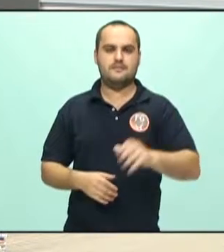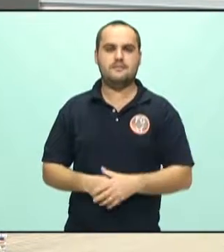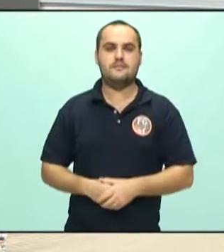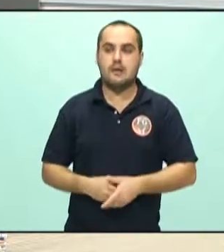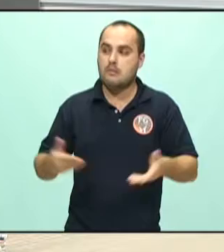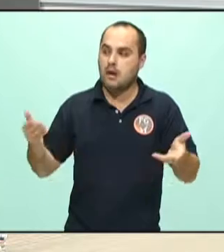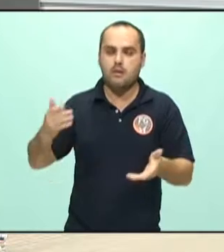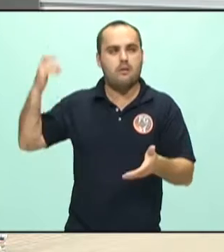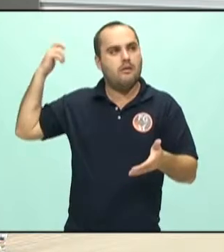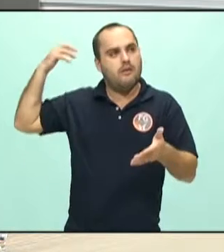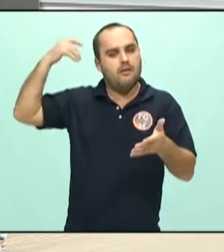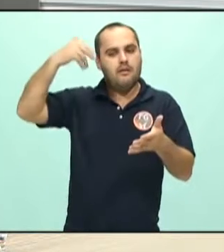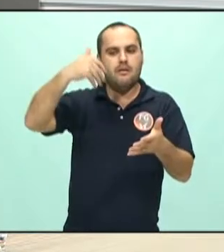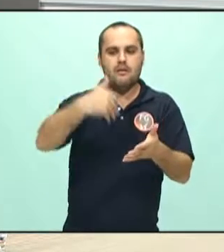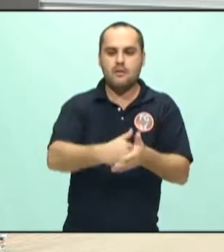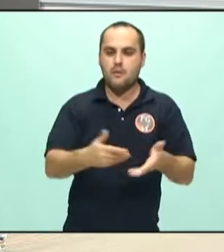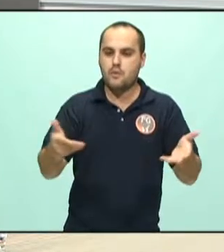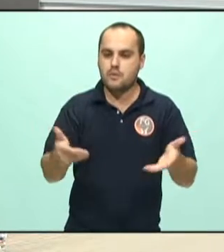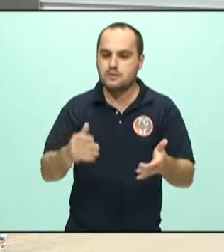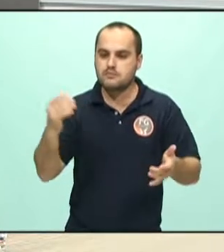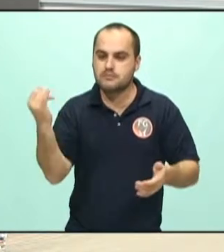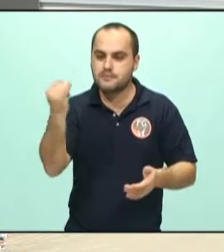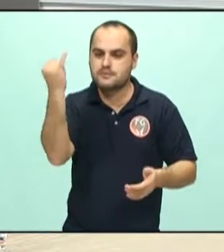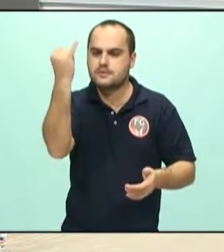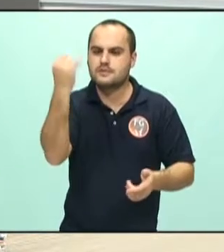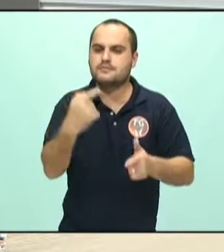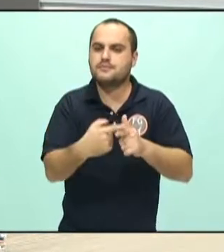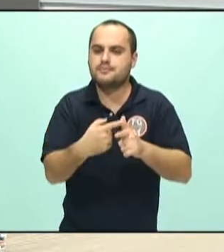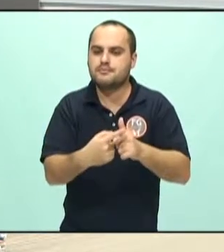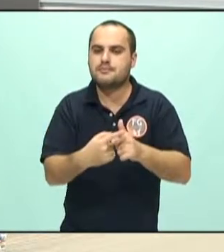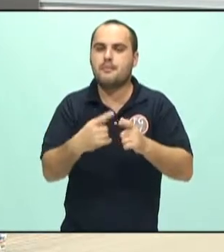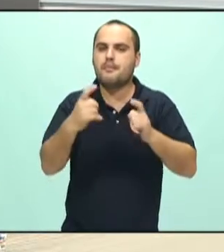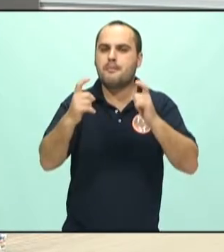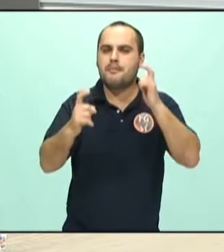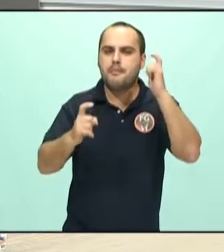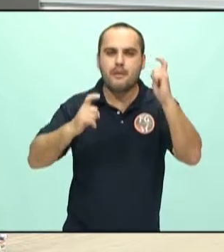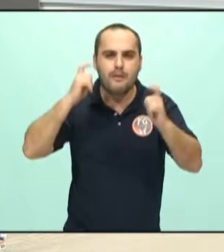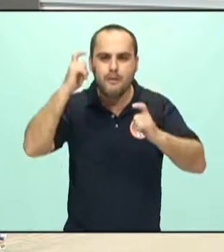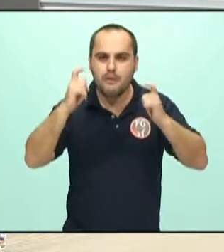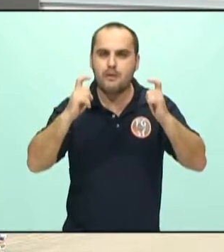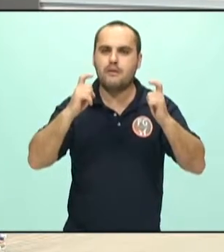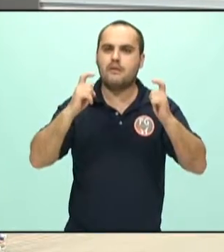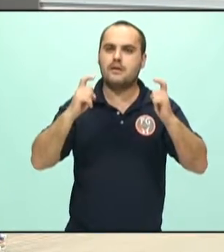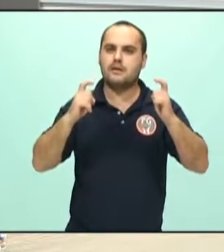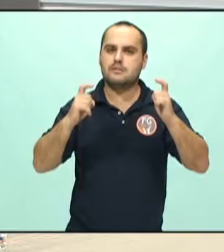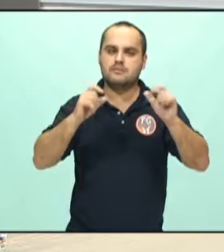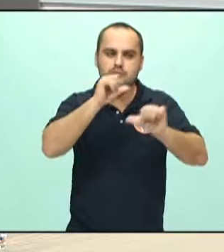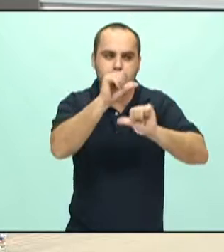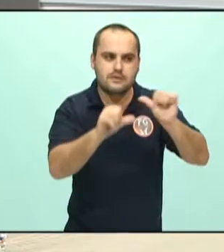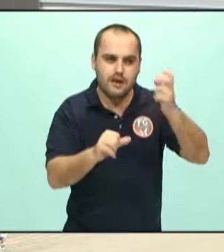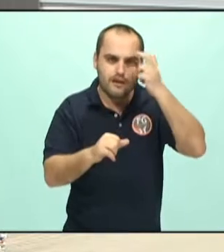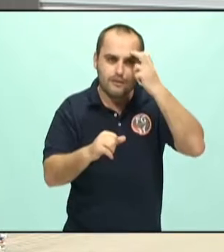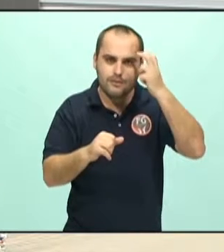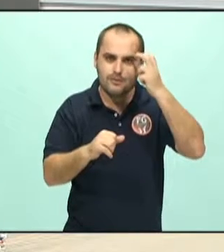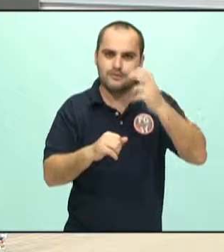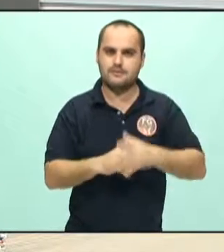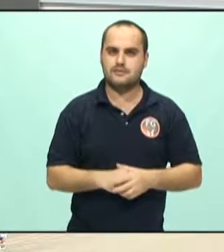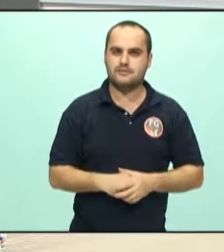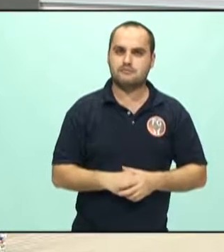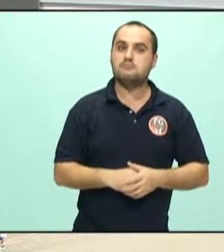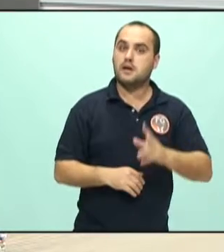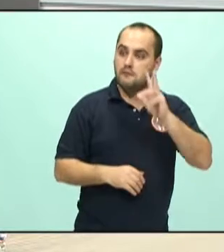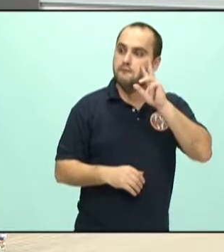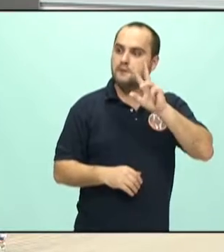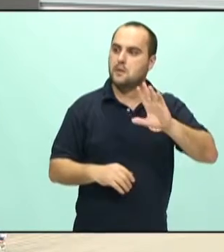né um legado que foi a preocupação em mudar a cultura e hoje nós vemos uma muda de comportamento